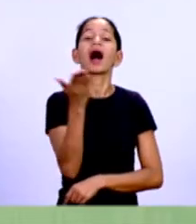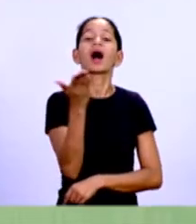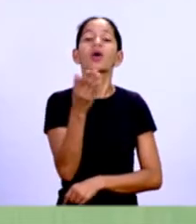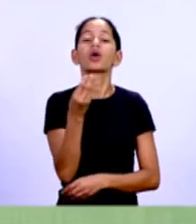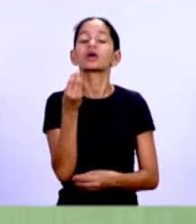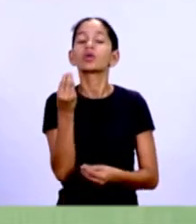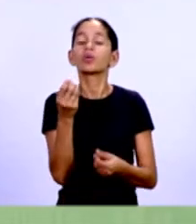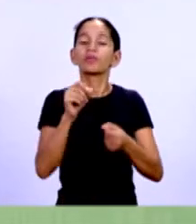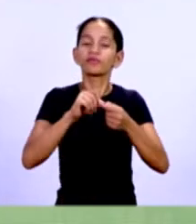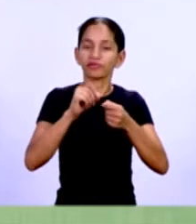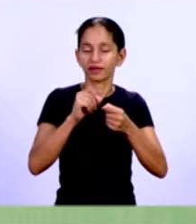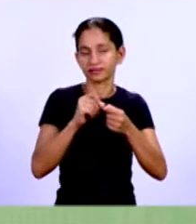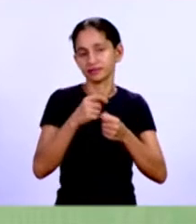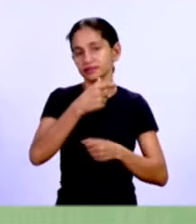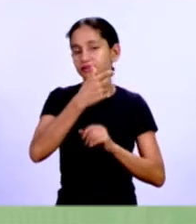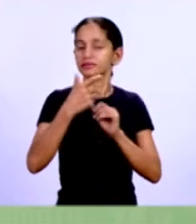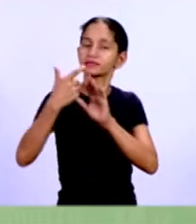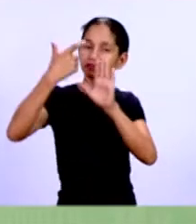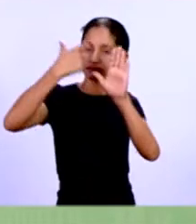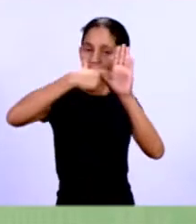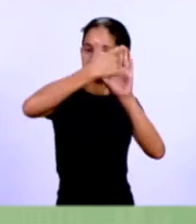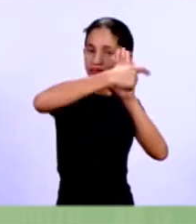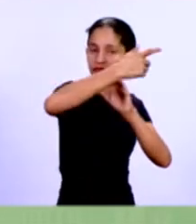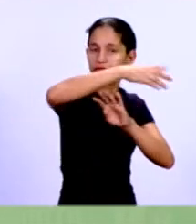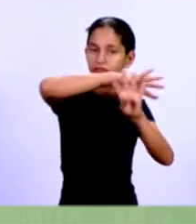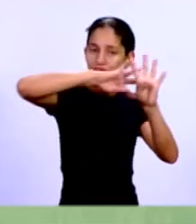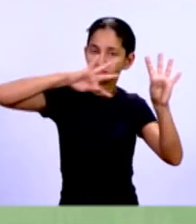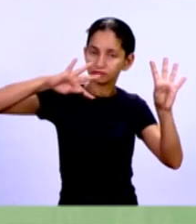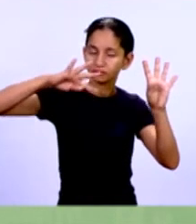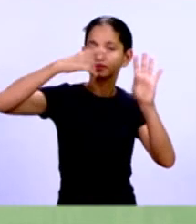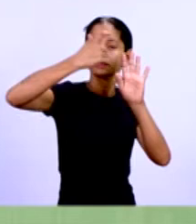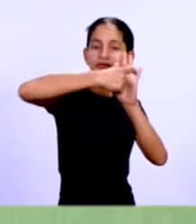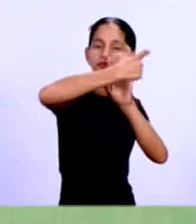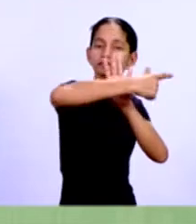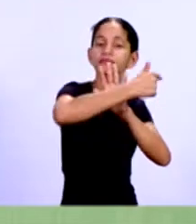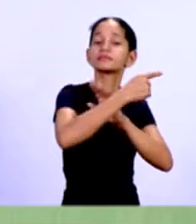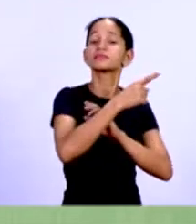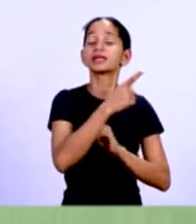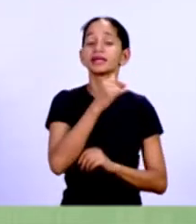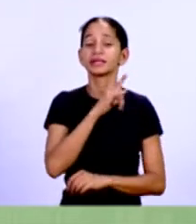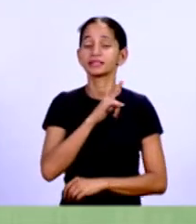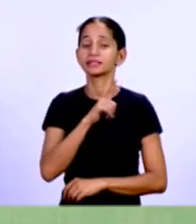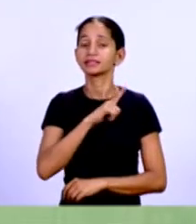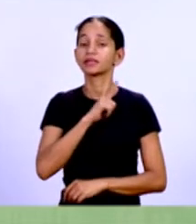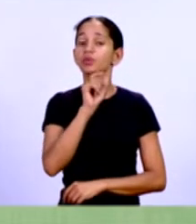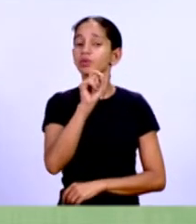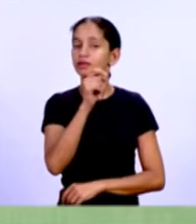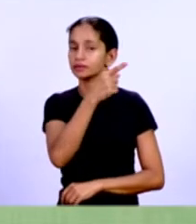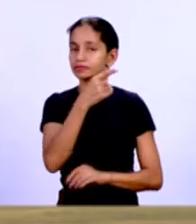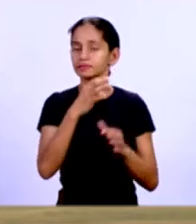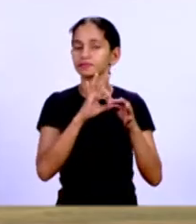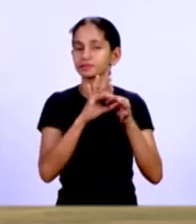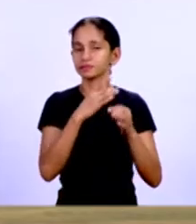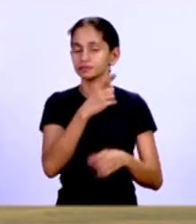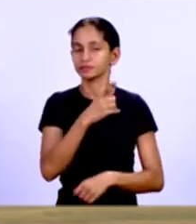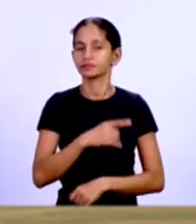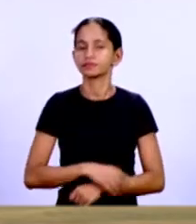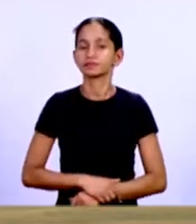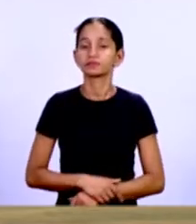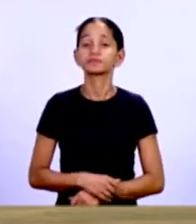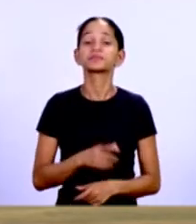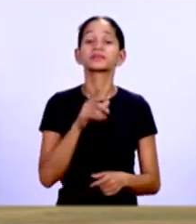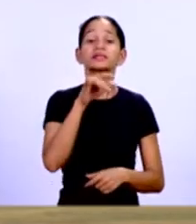vulnerabilidade. O quão eficaz é o controle? Nessa parte, você vai verificar se o